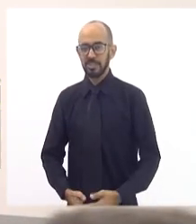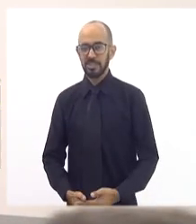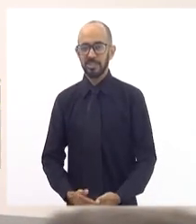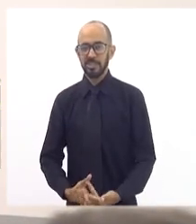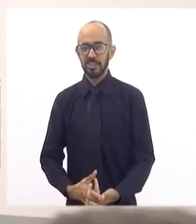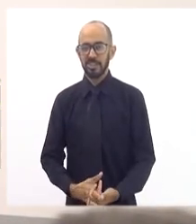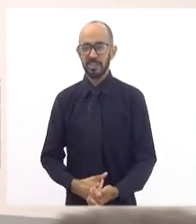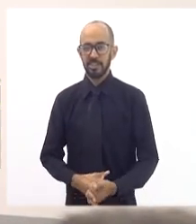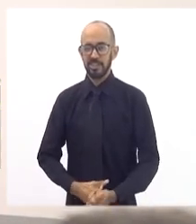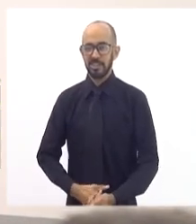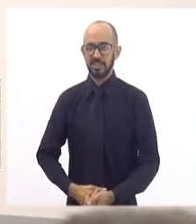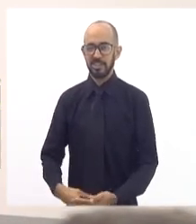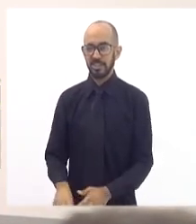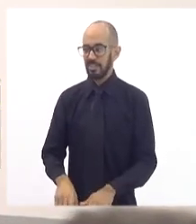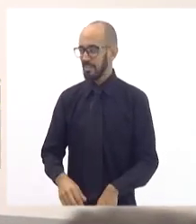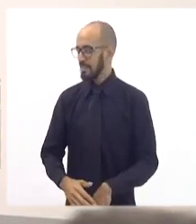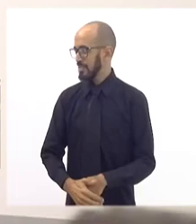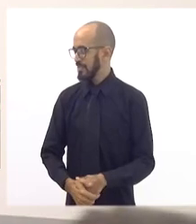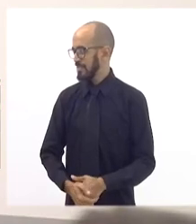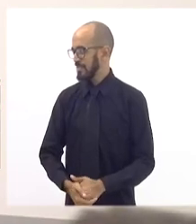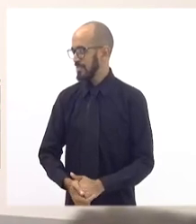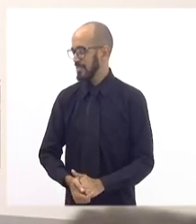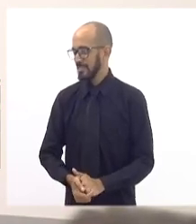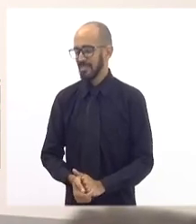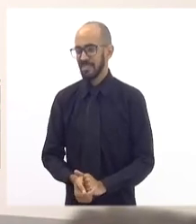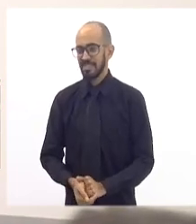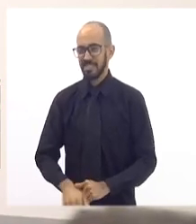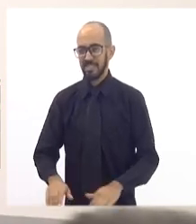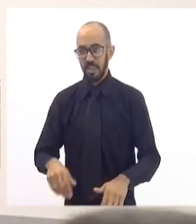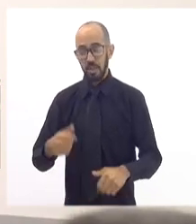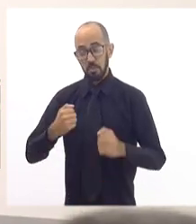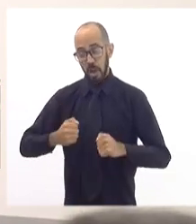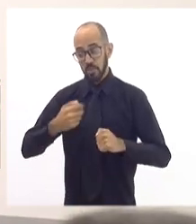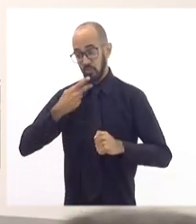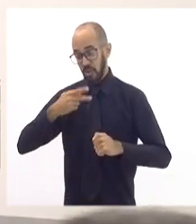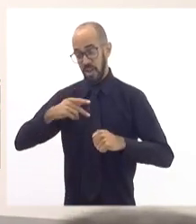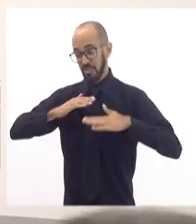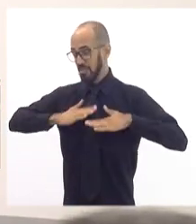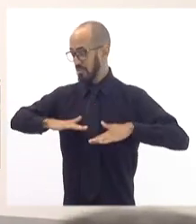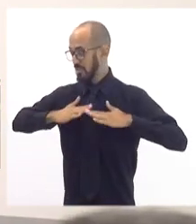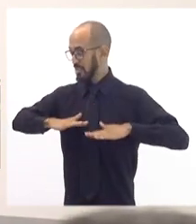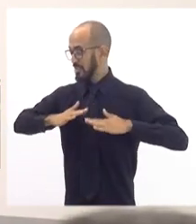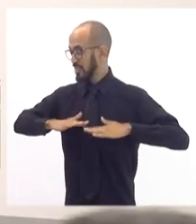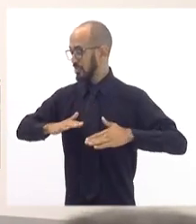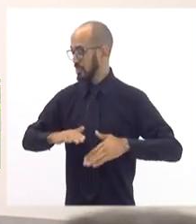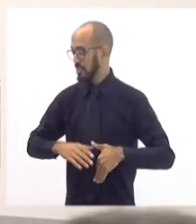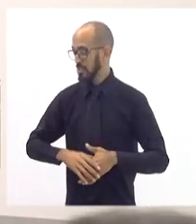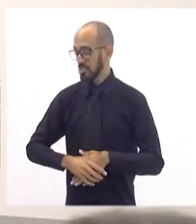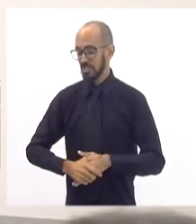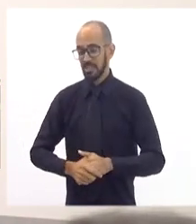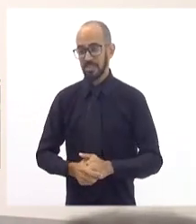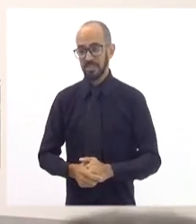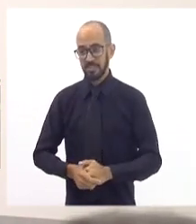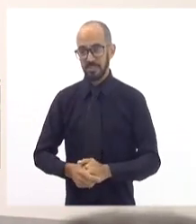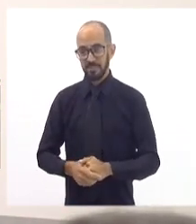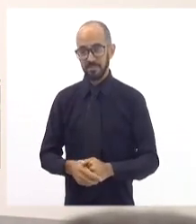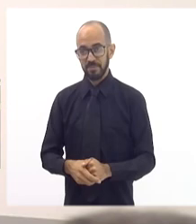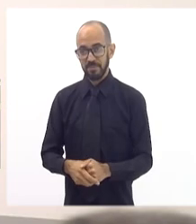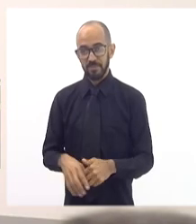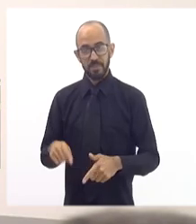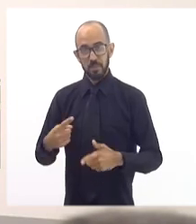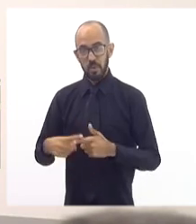ambiental eu posso falar eu posso falar isso com toda tranquilidade eu tô aqui representando o Núcleo de Estudos e manguezais